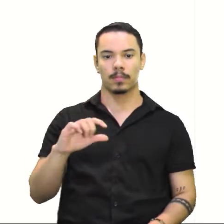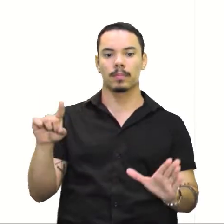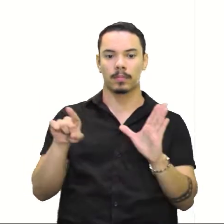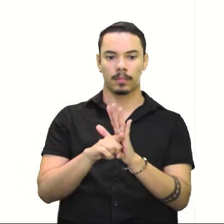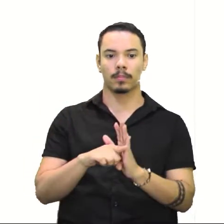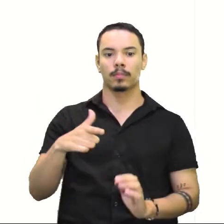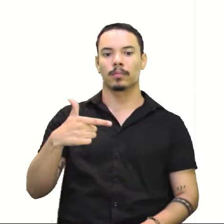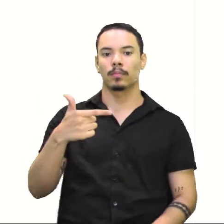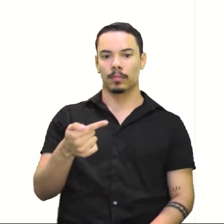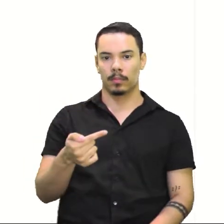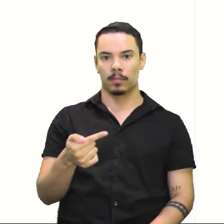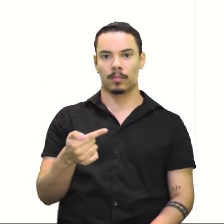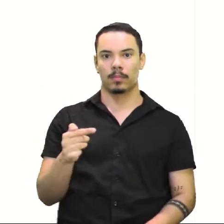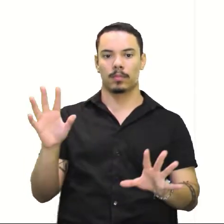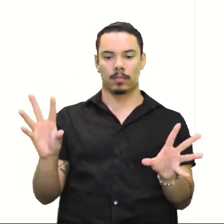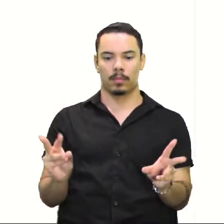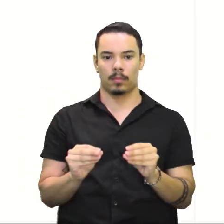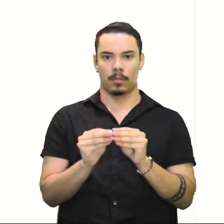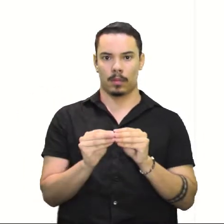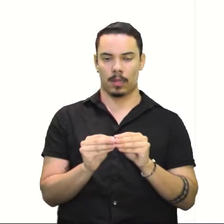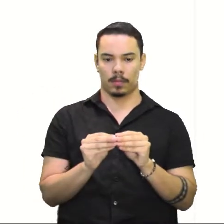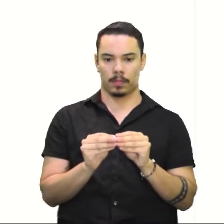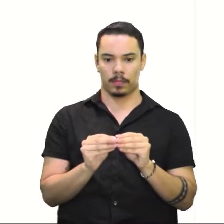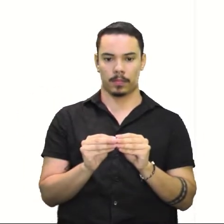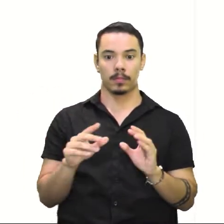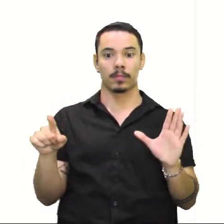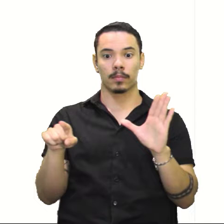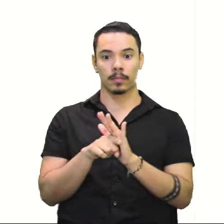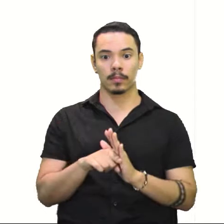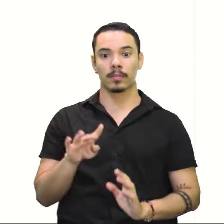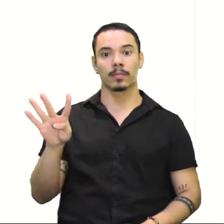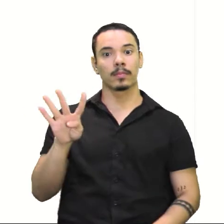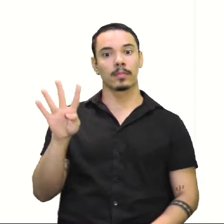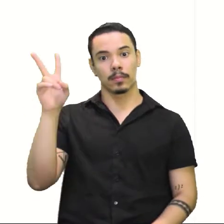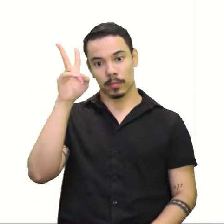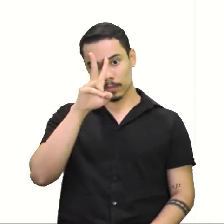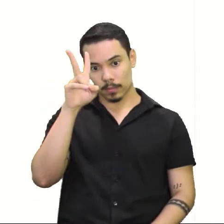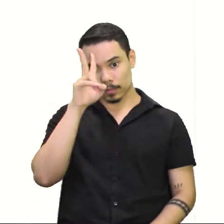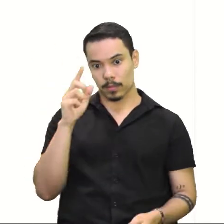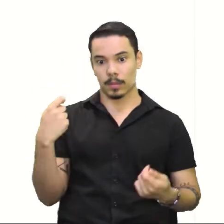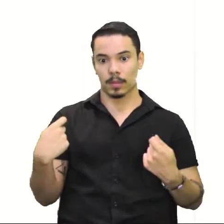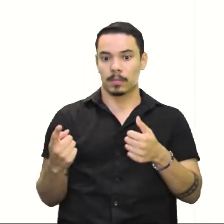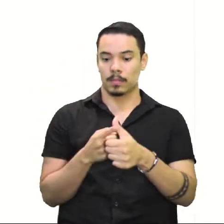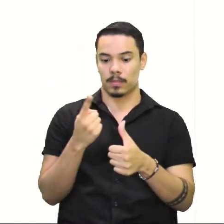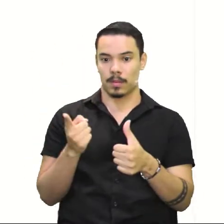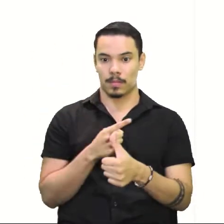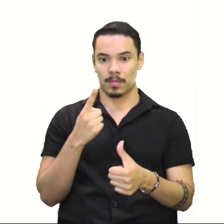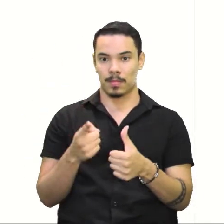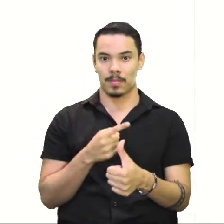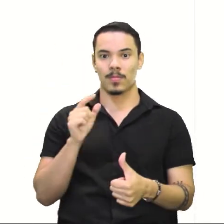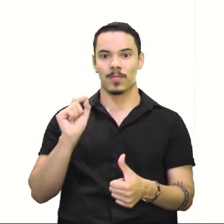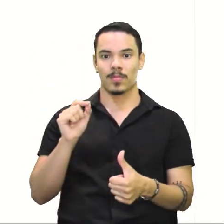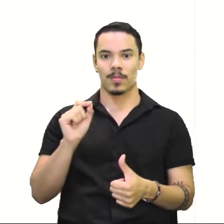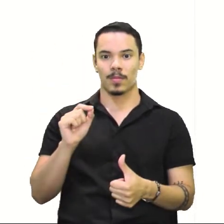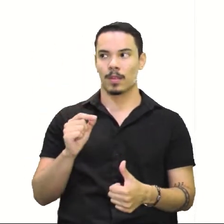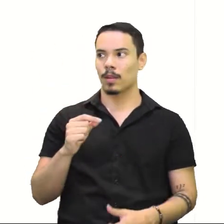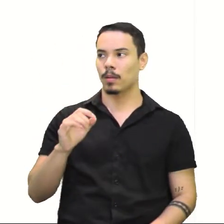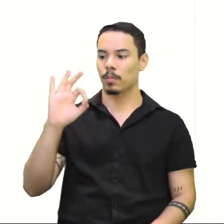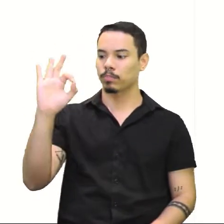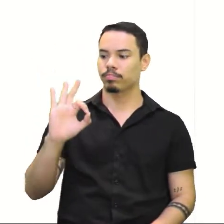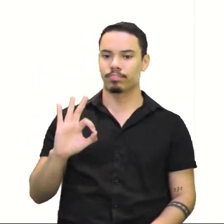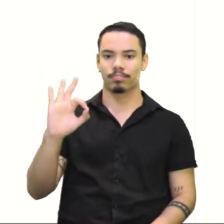Menos 27. Menos 4. Lembrando que a gente precisa fazer primeiro a potência, né? Então vamos